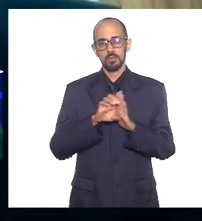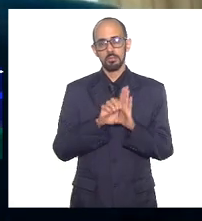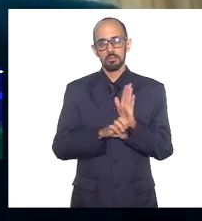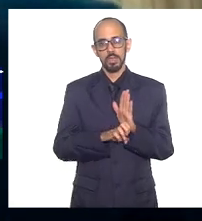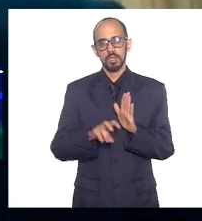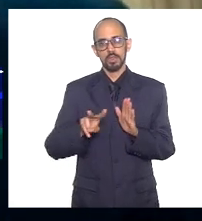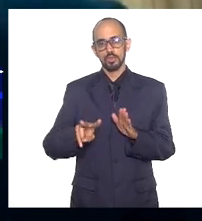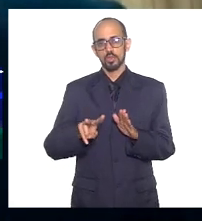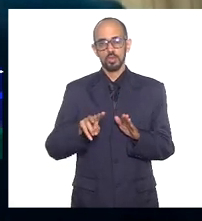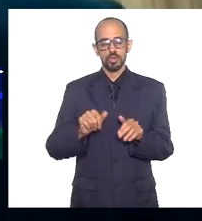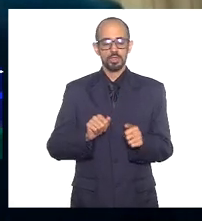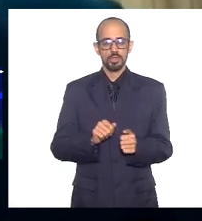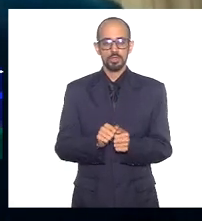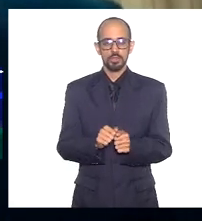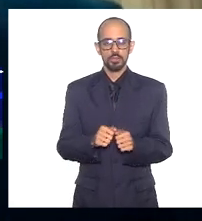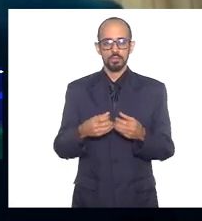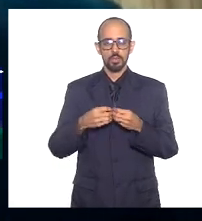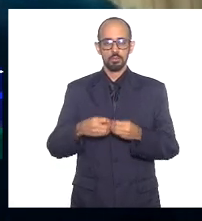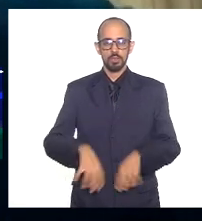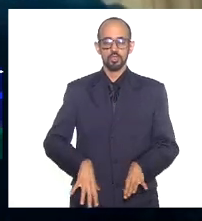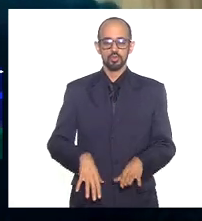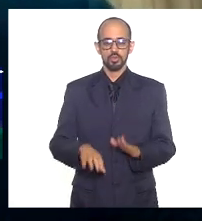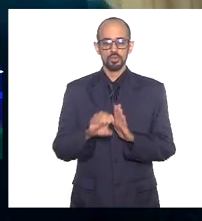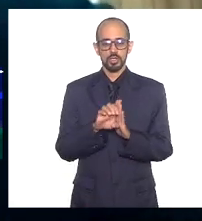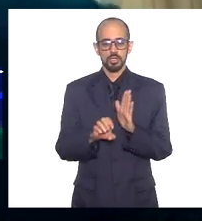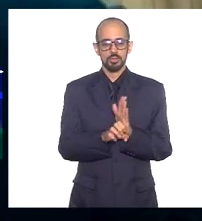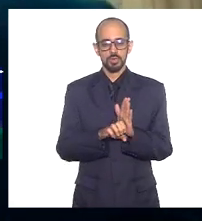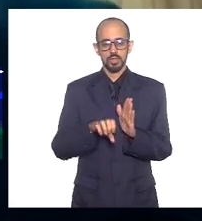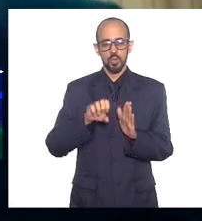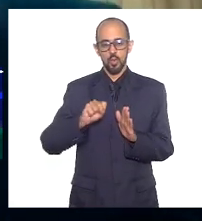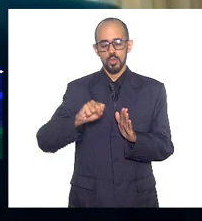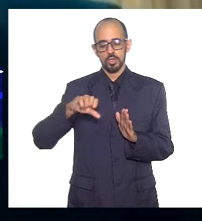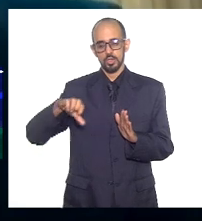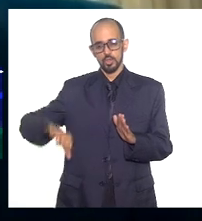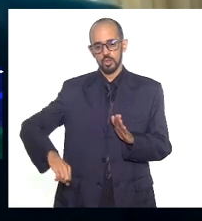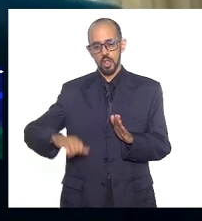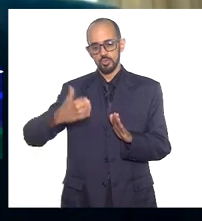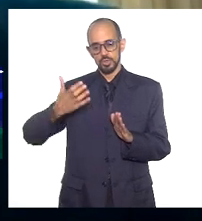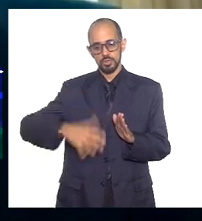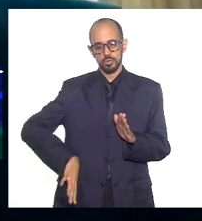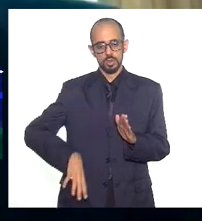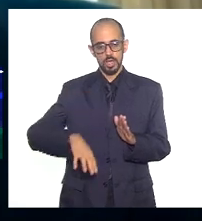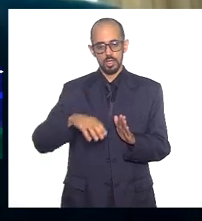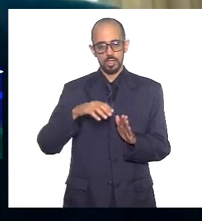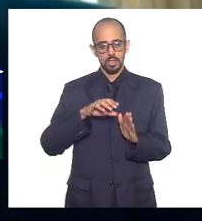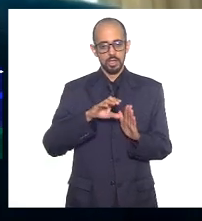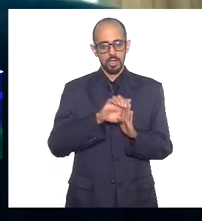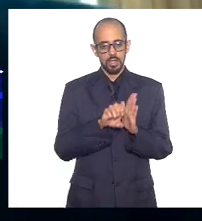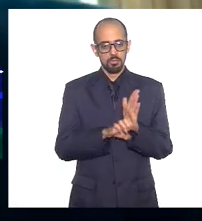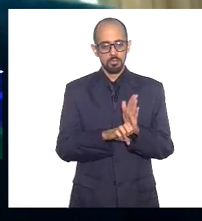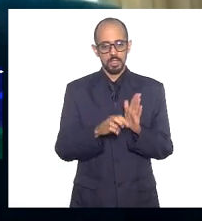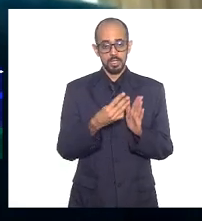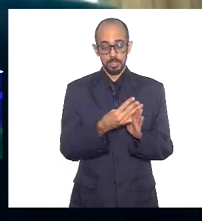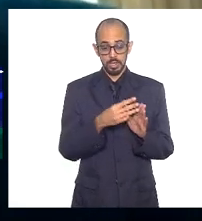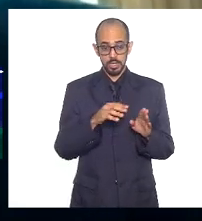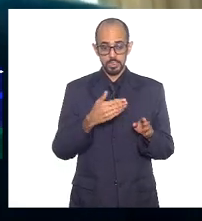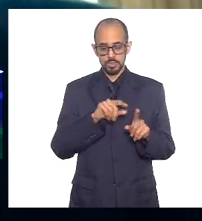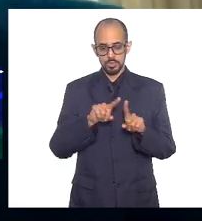servidores pela prejudicabilidade das emendas oito e nove pela rejeição da emenda três da comissão de servidores